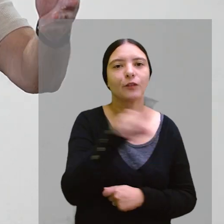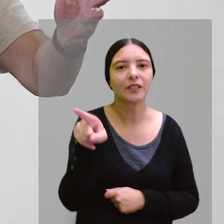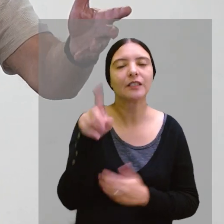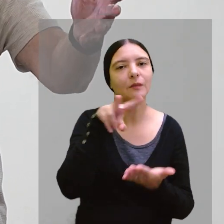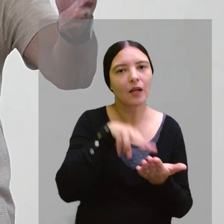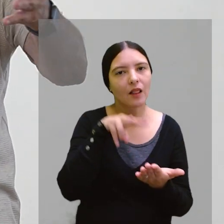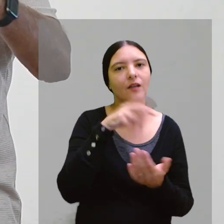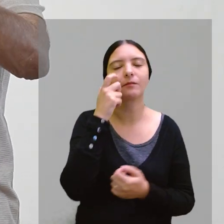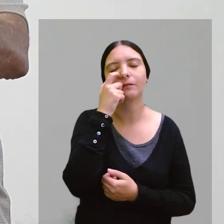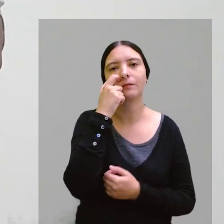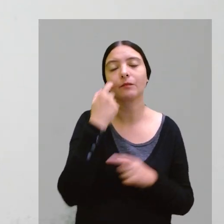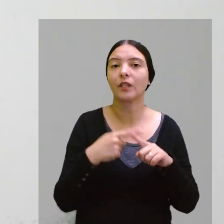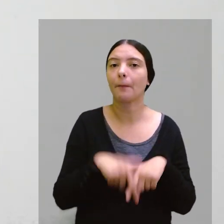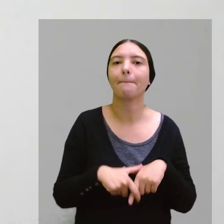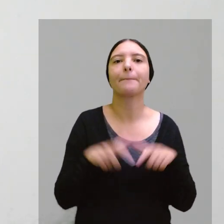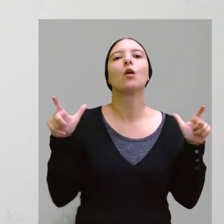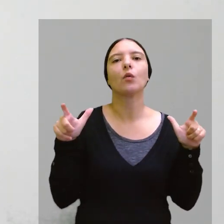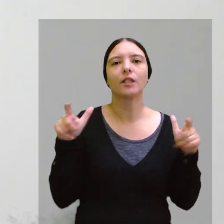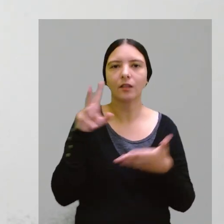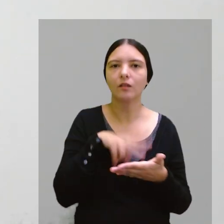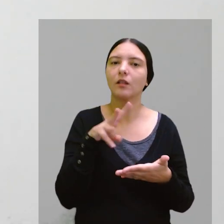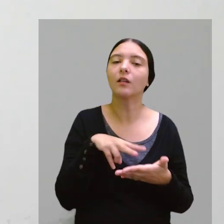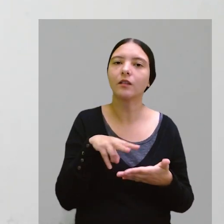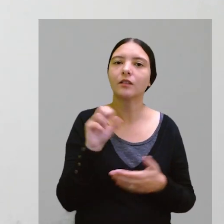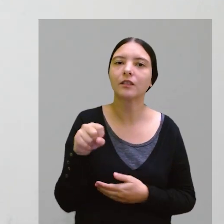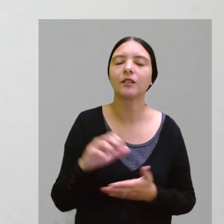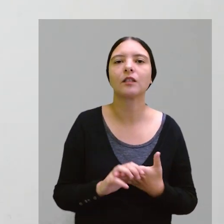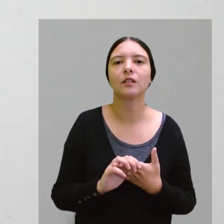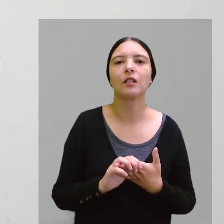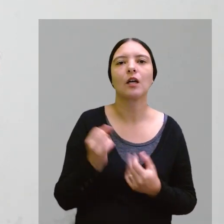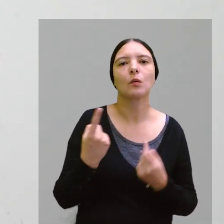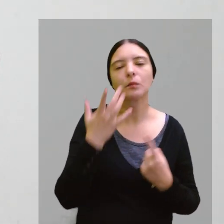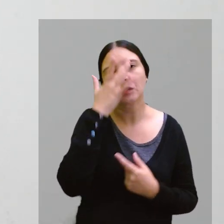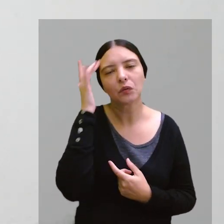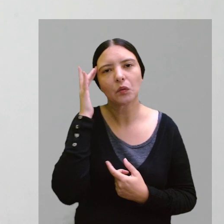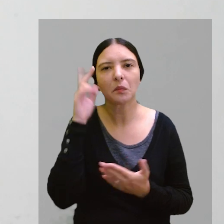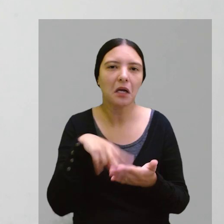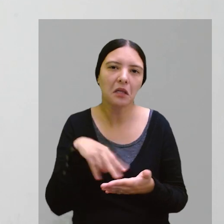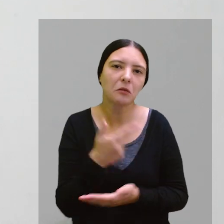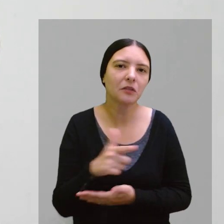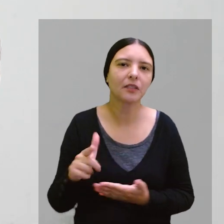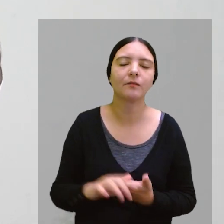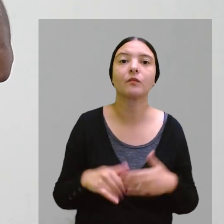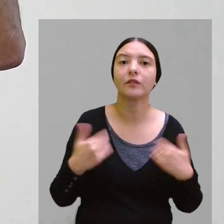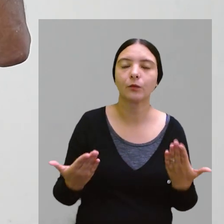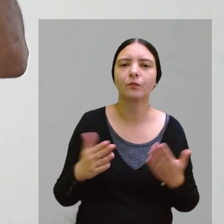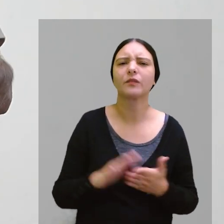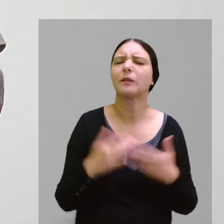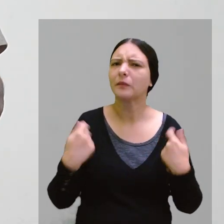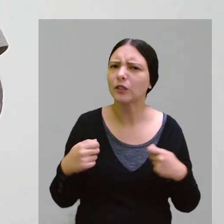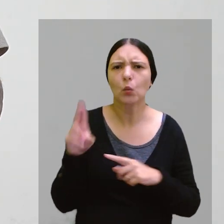para ler. Aqui a maioria tem a disposição para ler. São poucos que não têm a disposição para ler. Então, tem